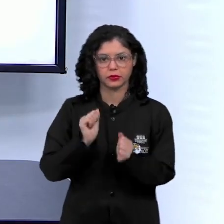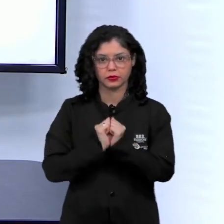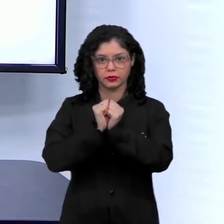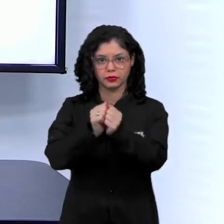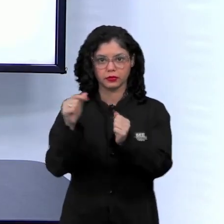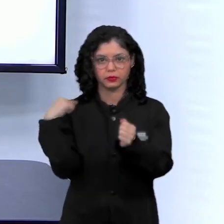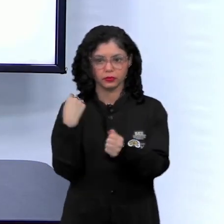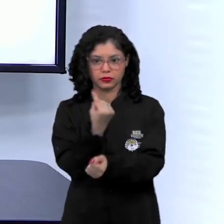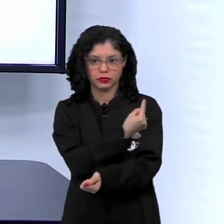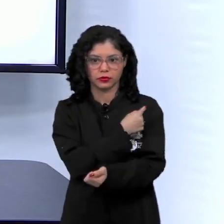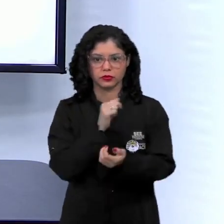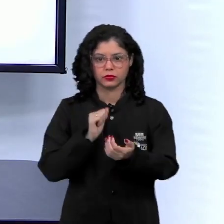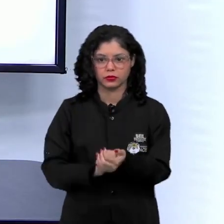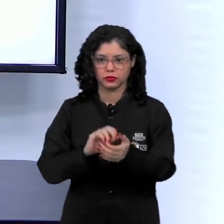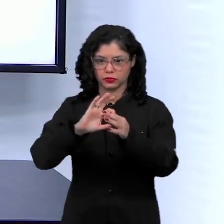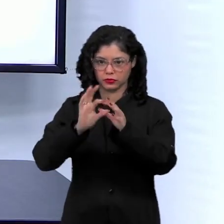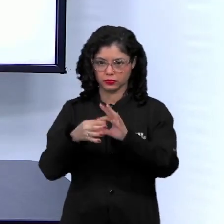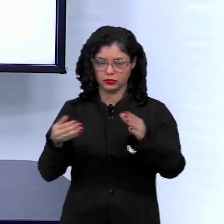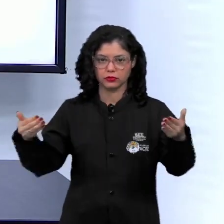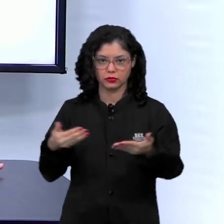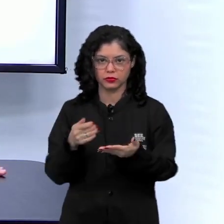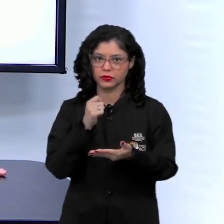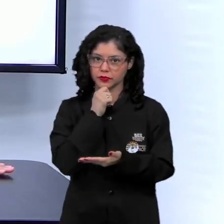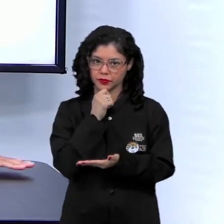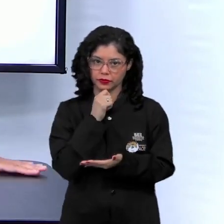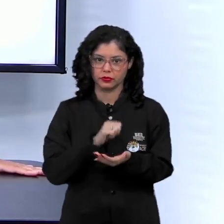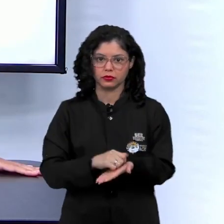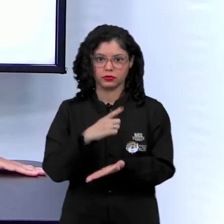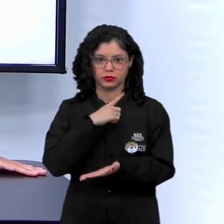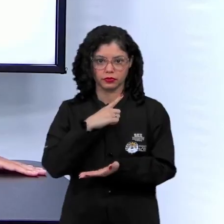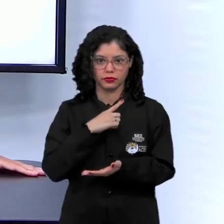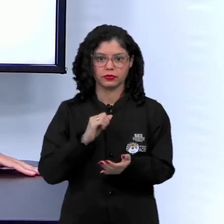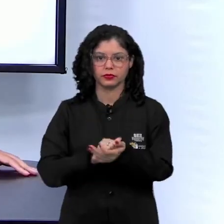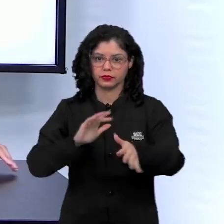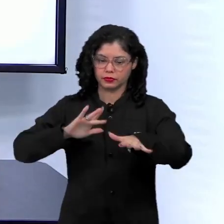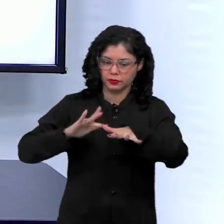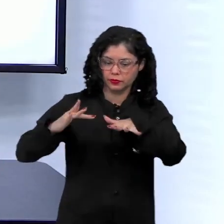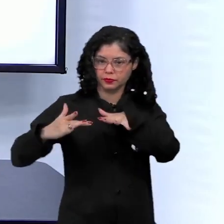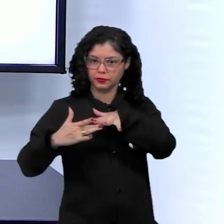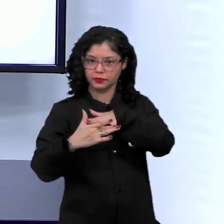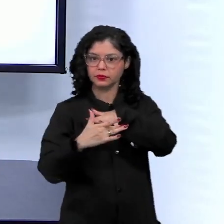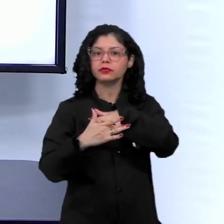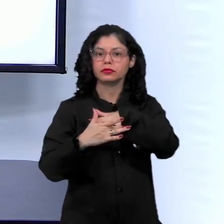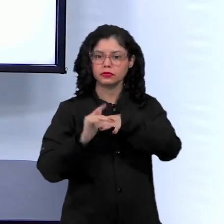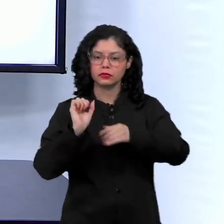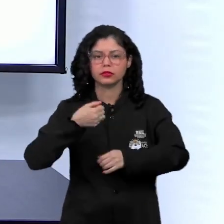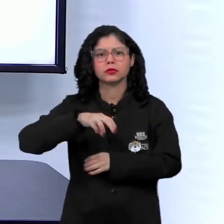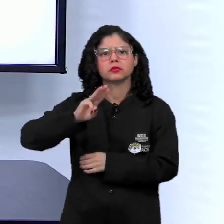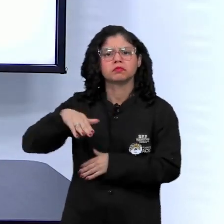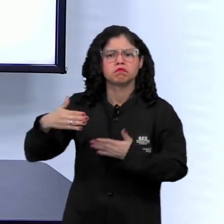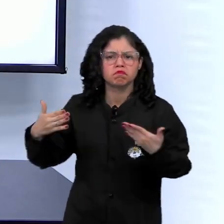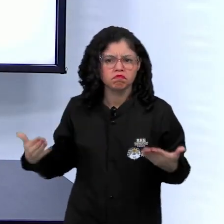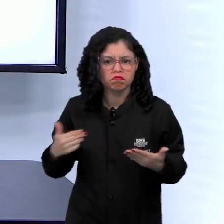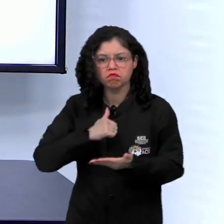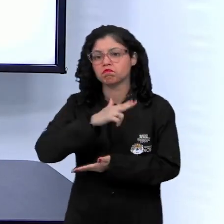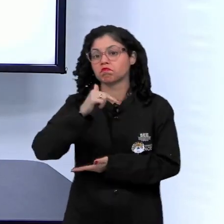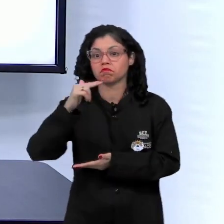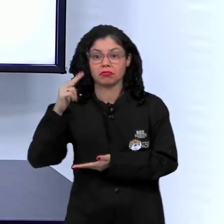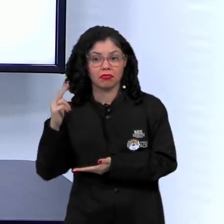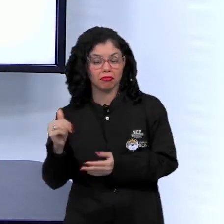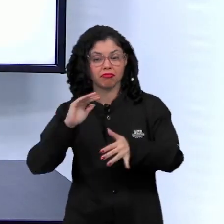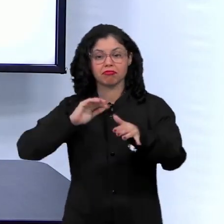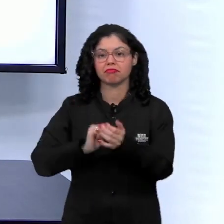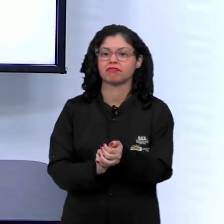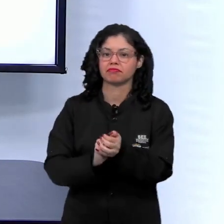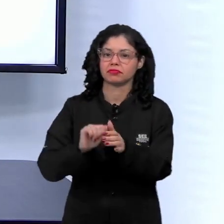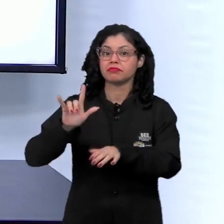nosso redor, ao nosso contexto atual? Nós temos as redes sociais. Quem nunca foi lá no Instagram